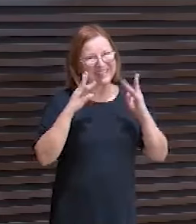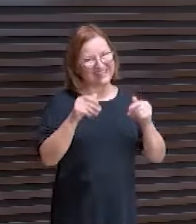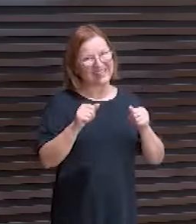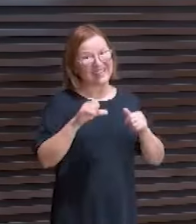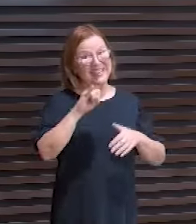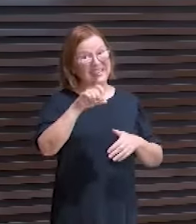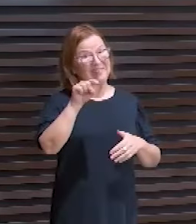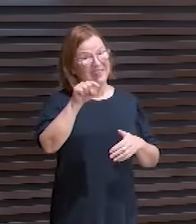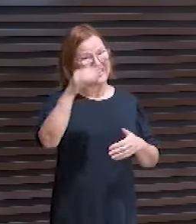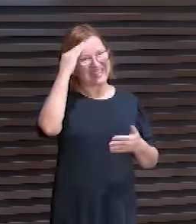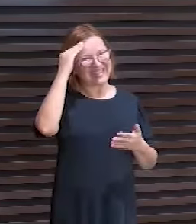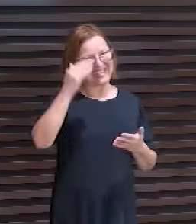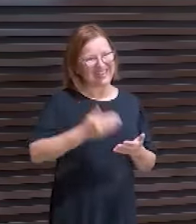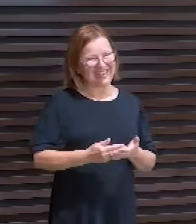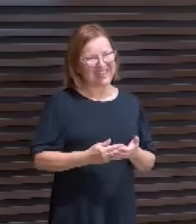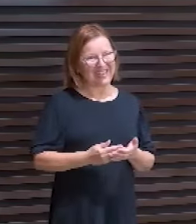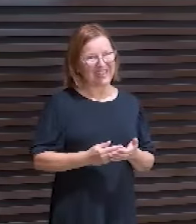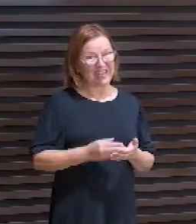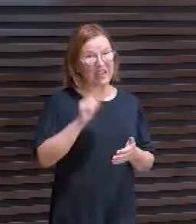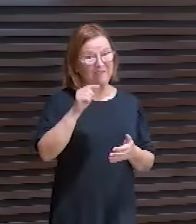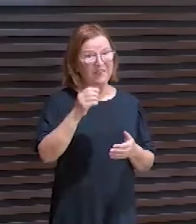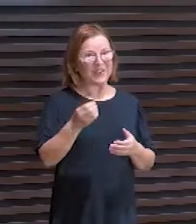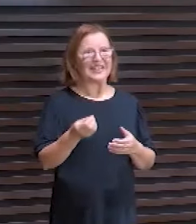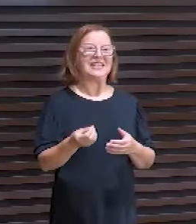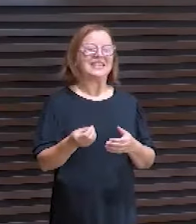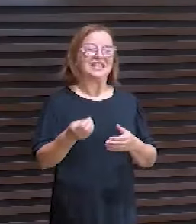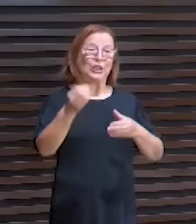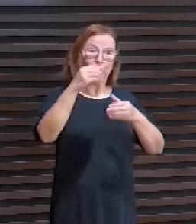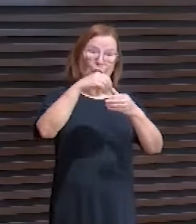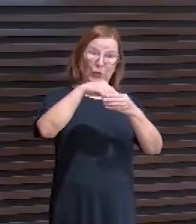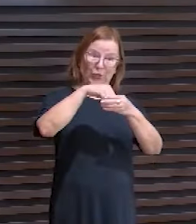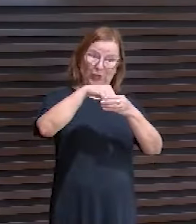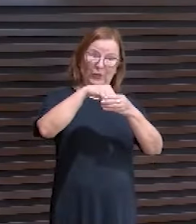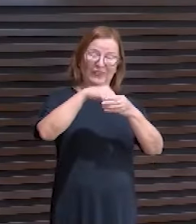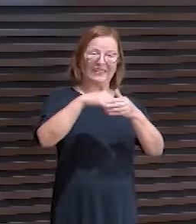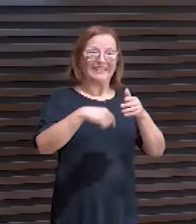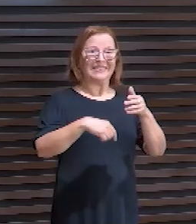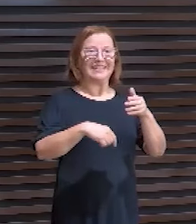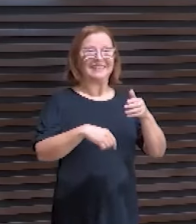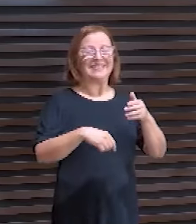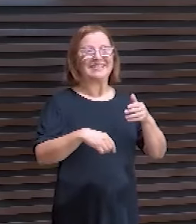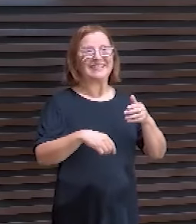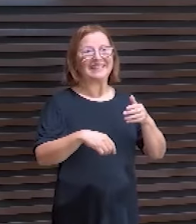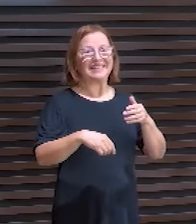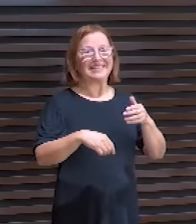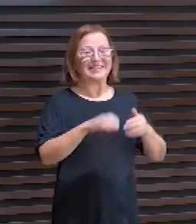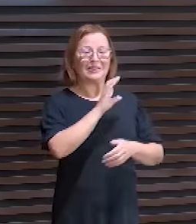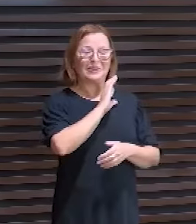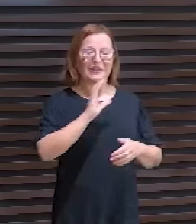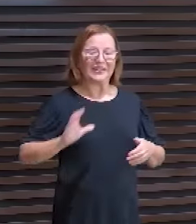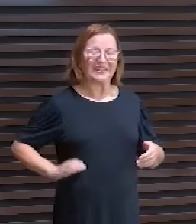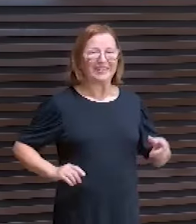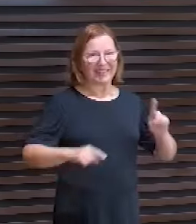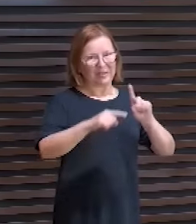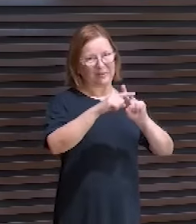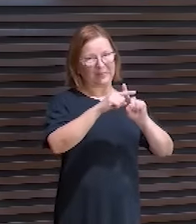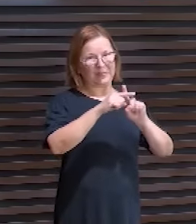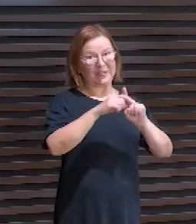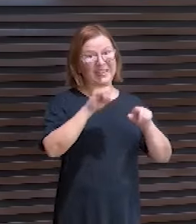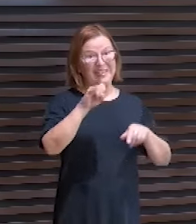você crê que você estava naquela Cruz juntamente com com Cristo Se você crê que você foi